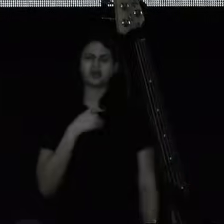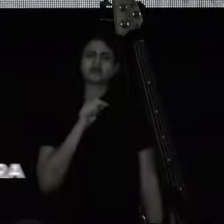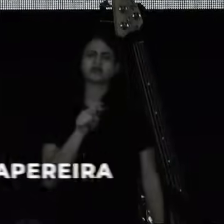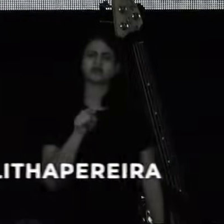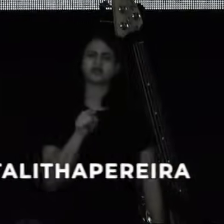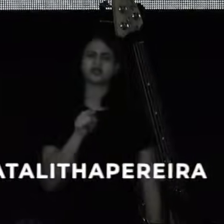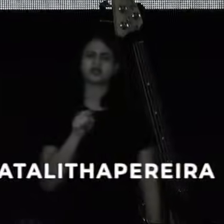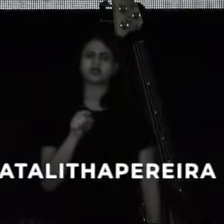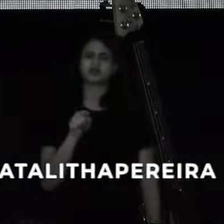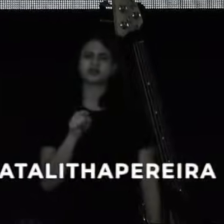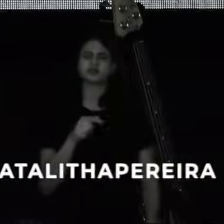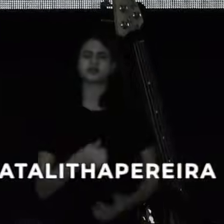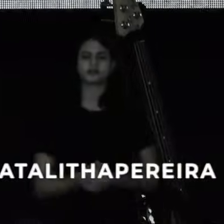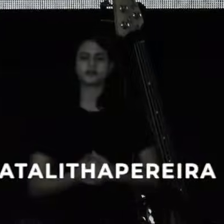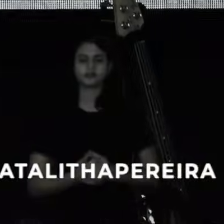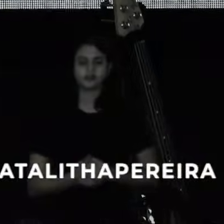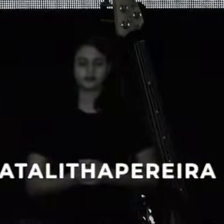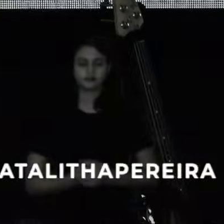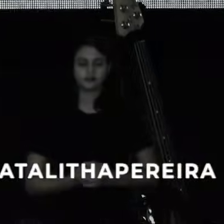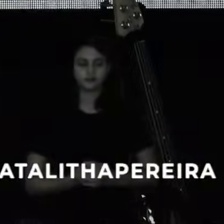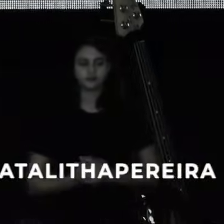voluntária.